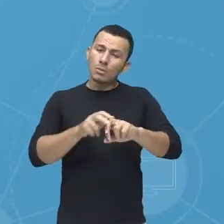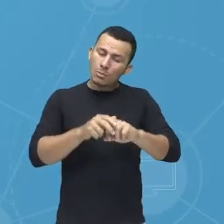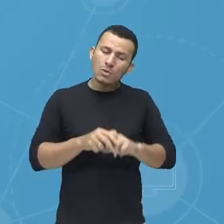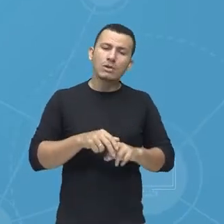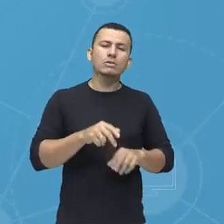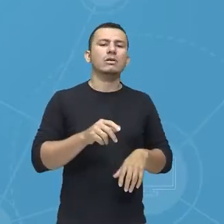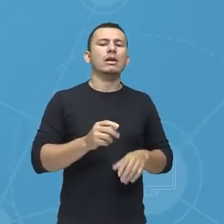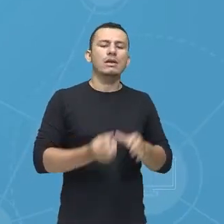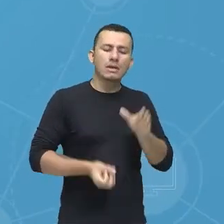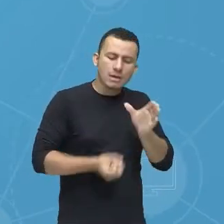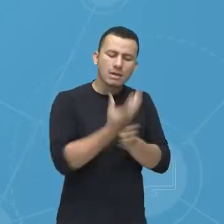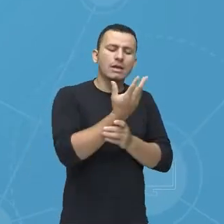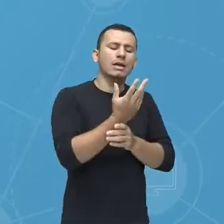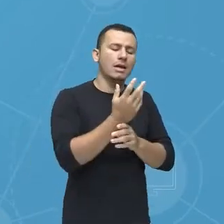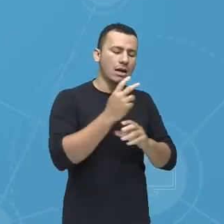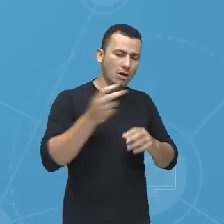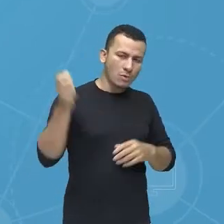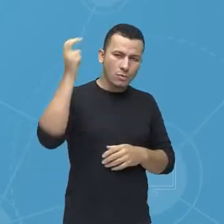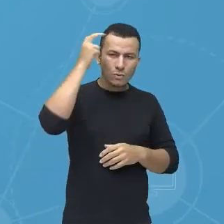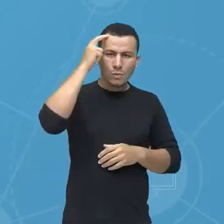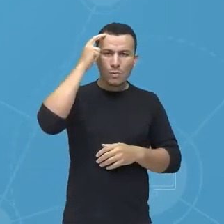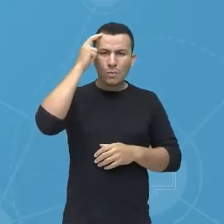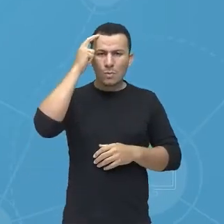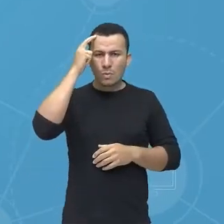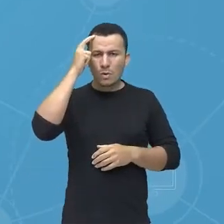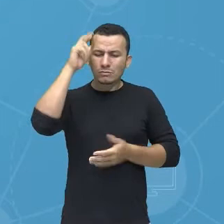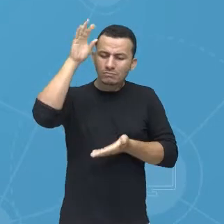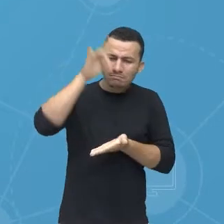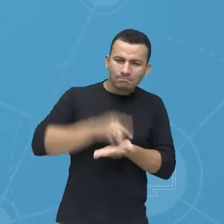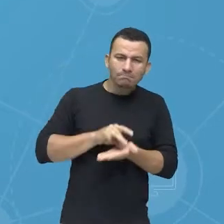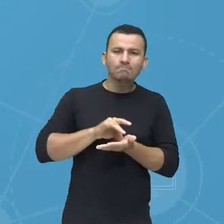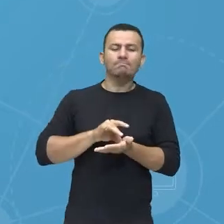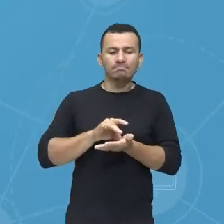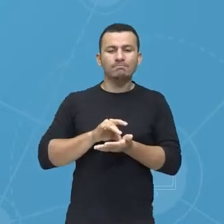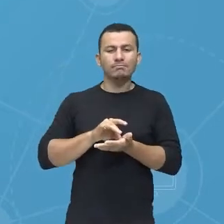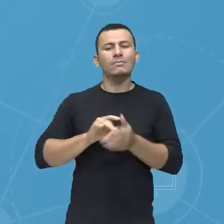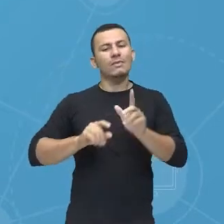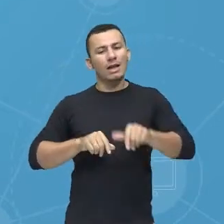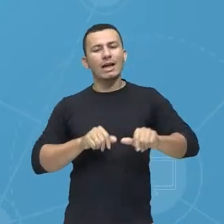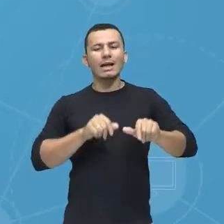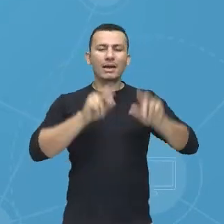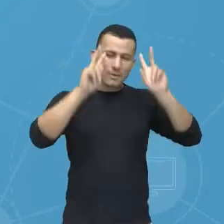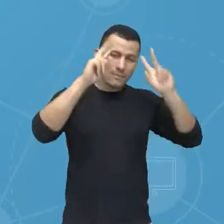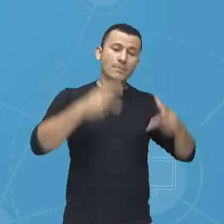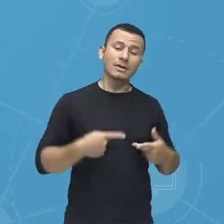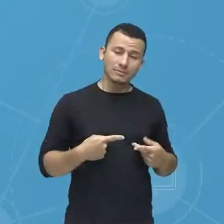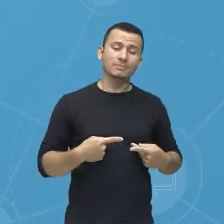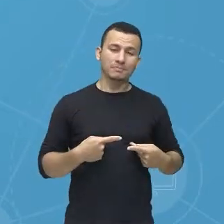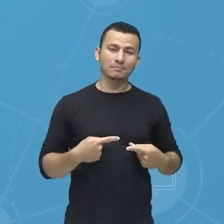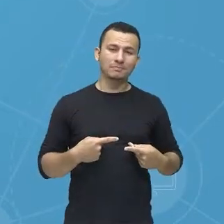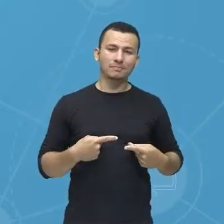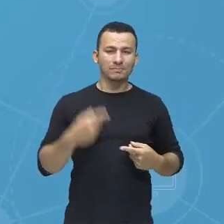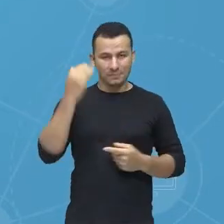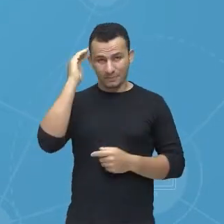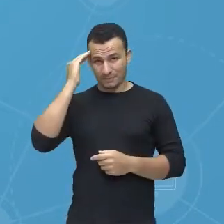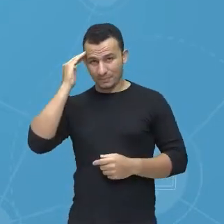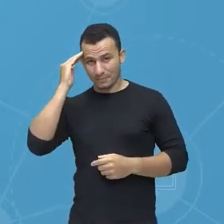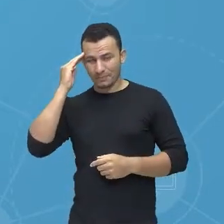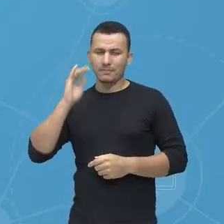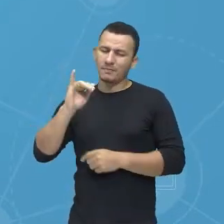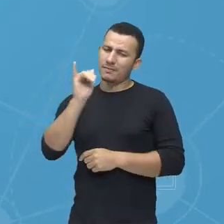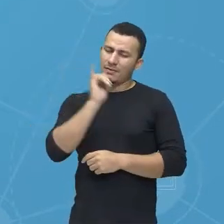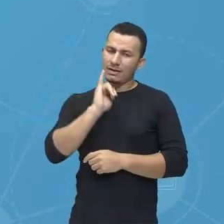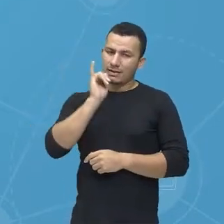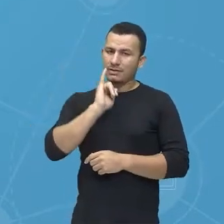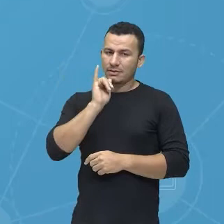quem concretiza a cultura através das suas ações é o ser humano, entendido? Vou dar um